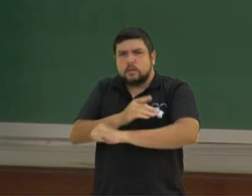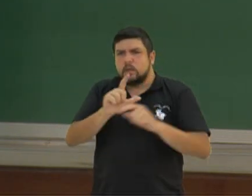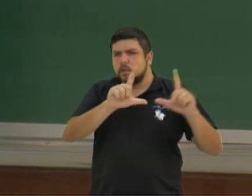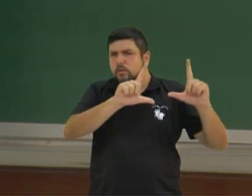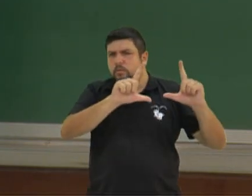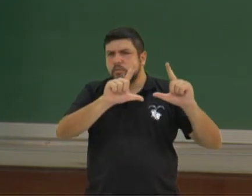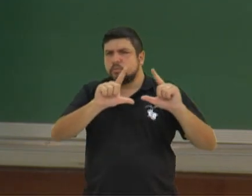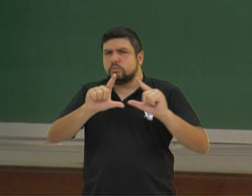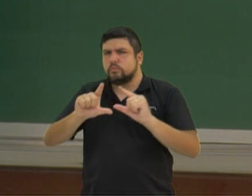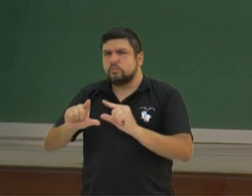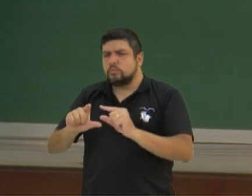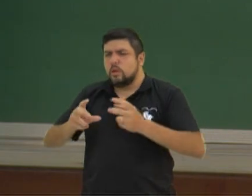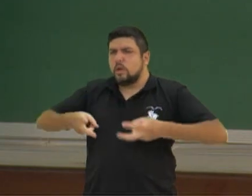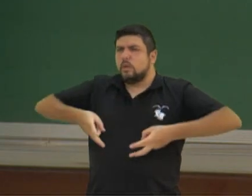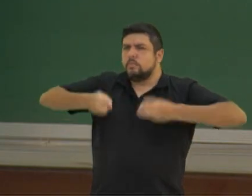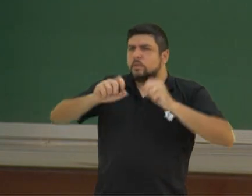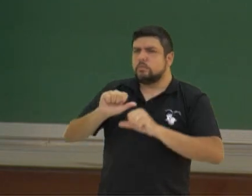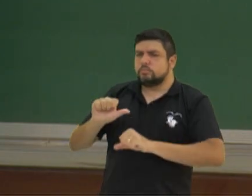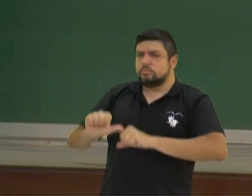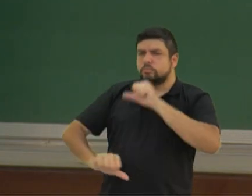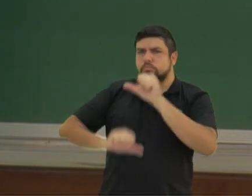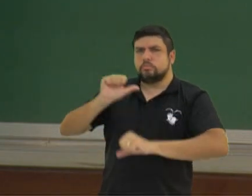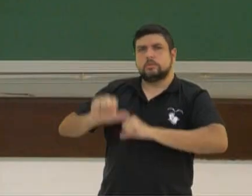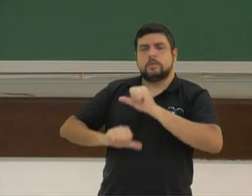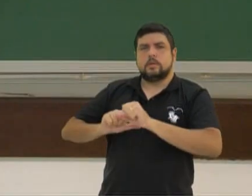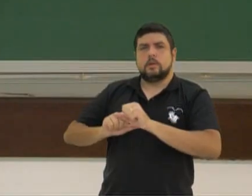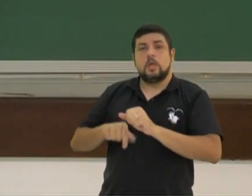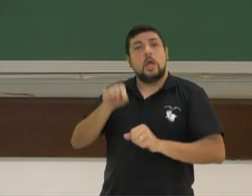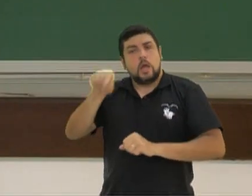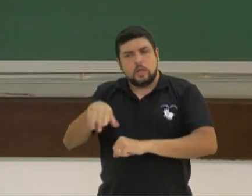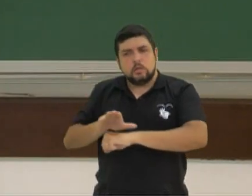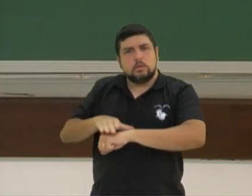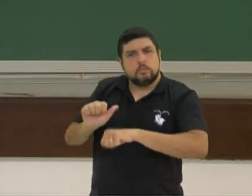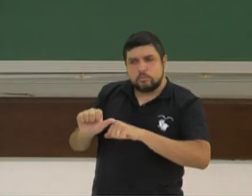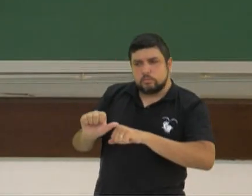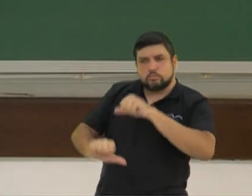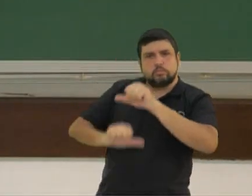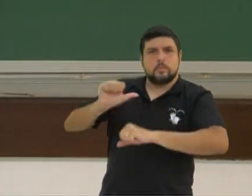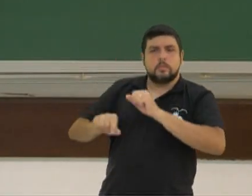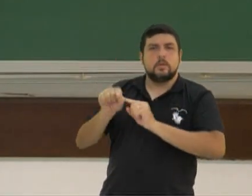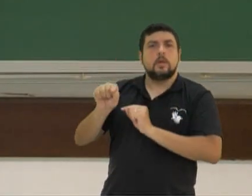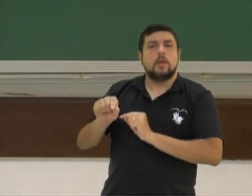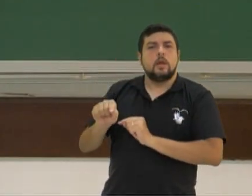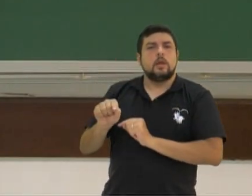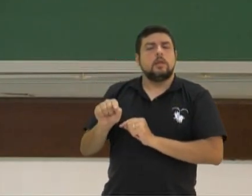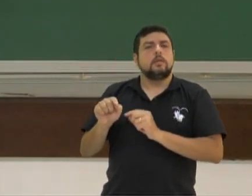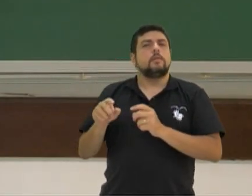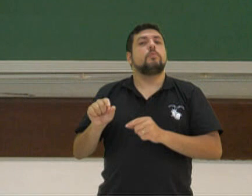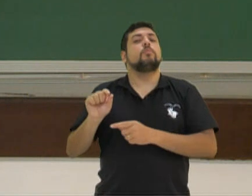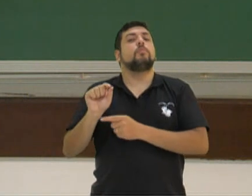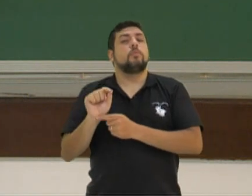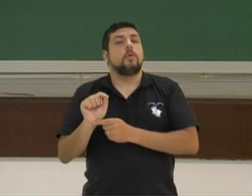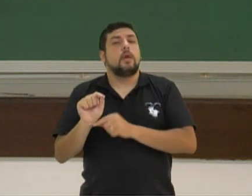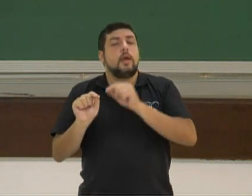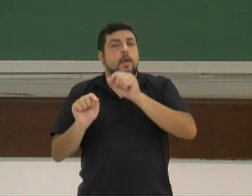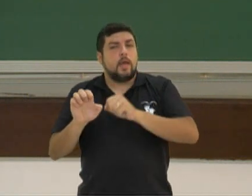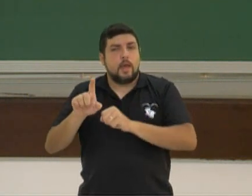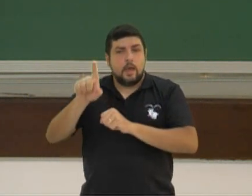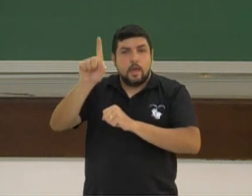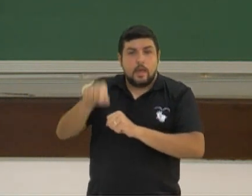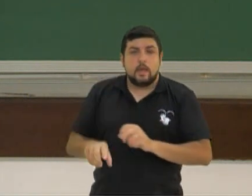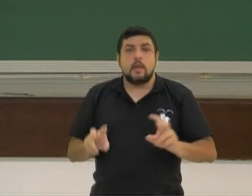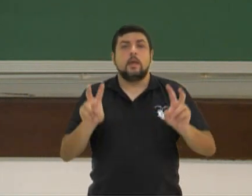transformações começam a acontecer. E quando essas transformações começam a acontecer, é que a gente diz que a gente está vivendo, né,